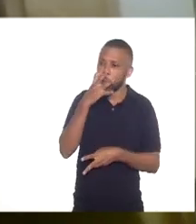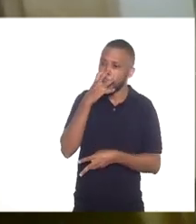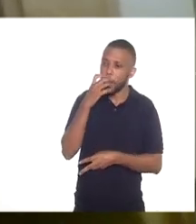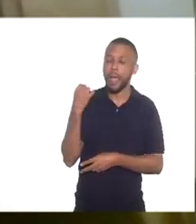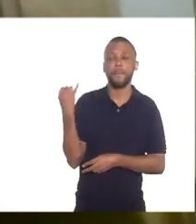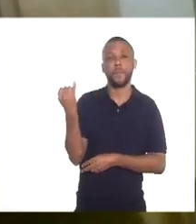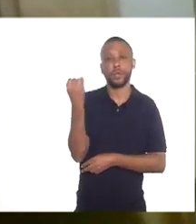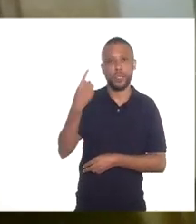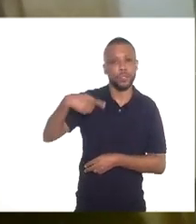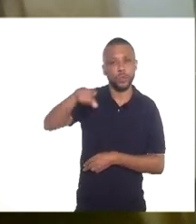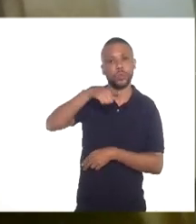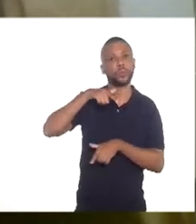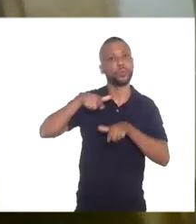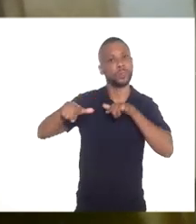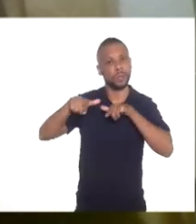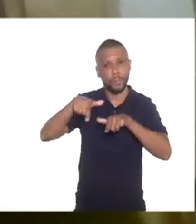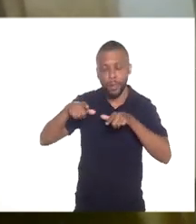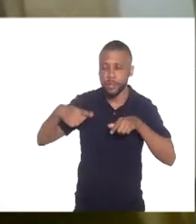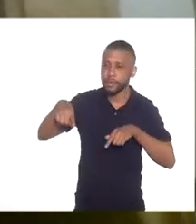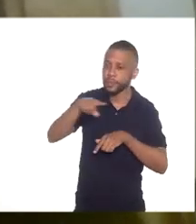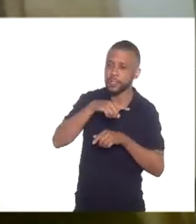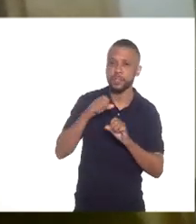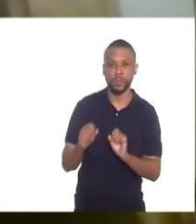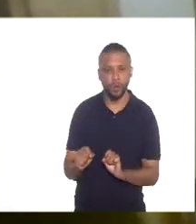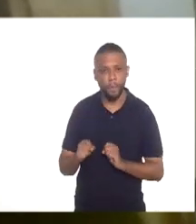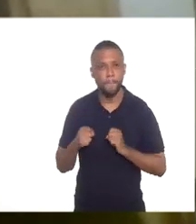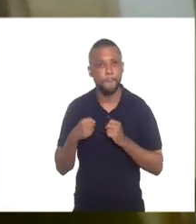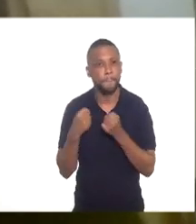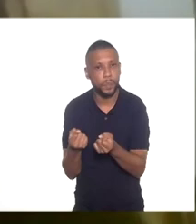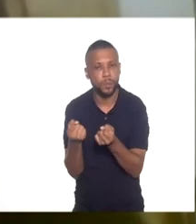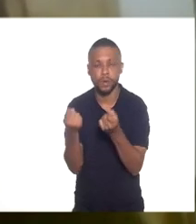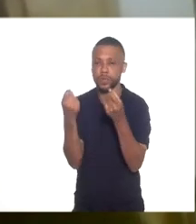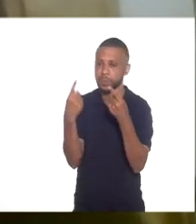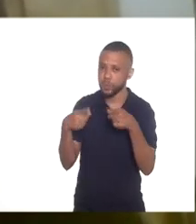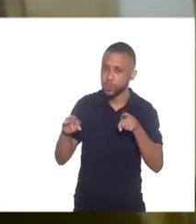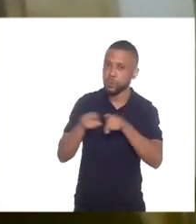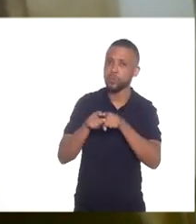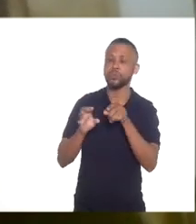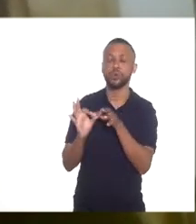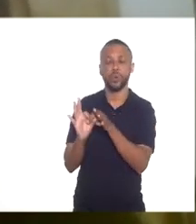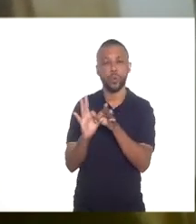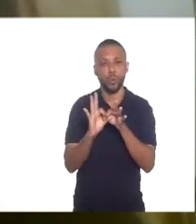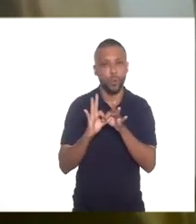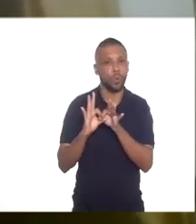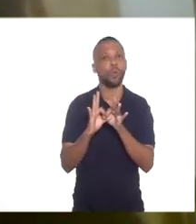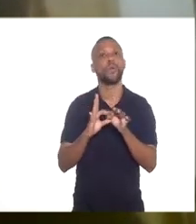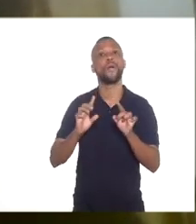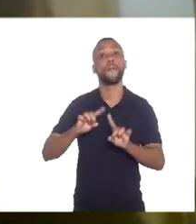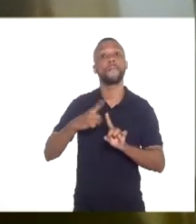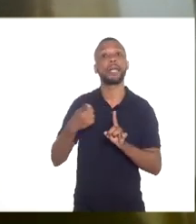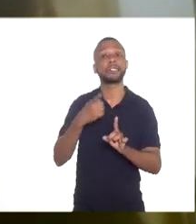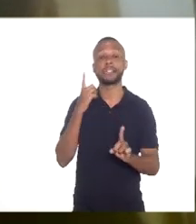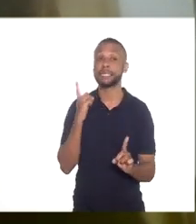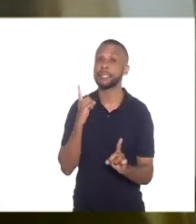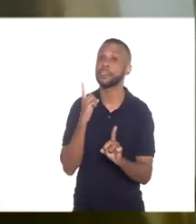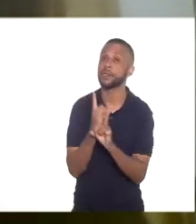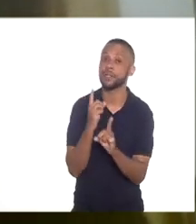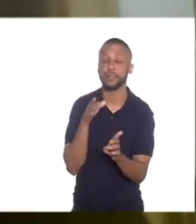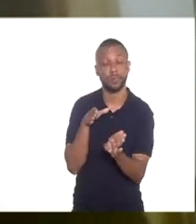fazendo na definição desse esforço conjunto, né, e da identificação desse